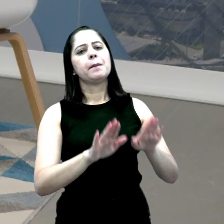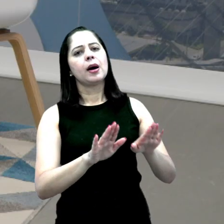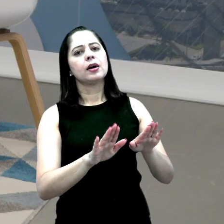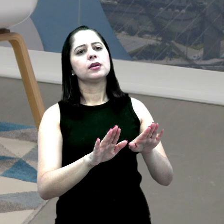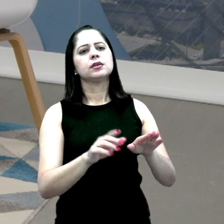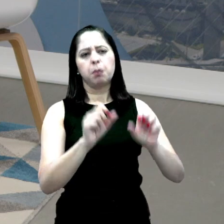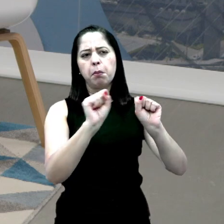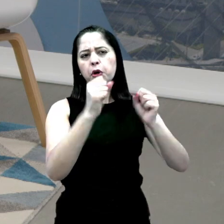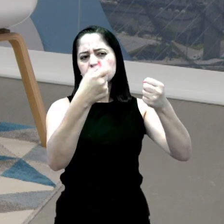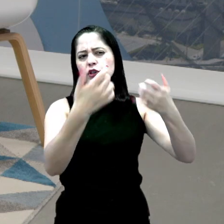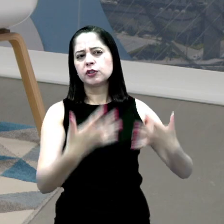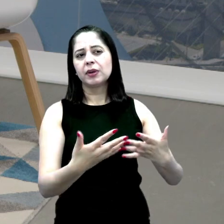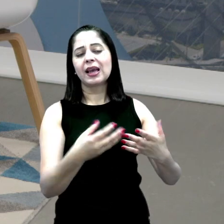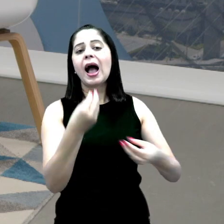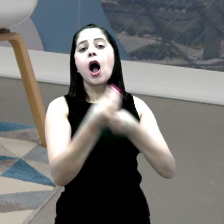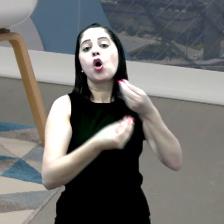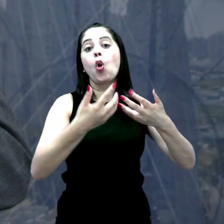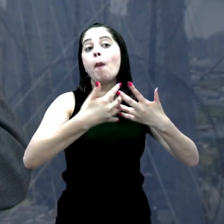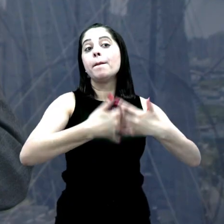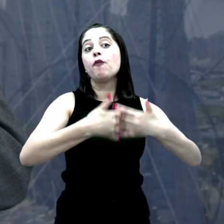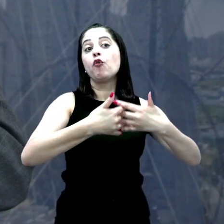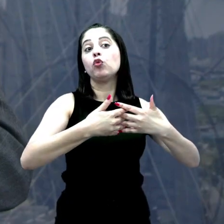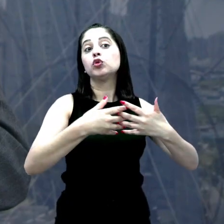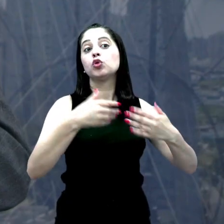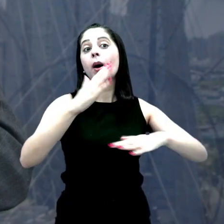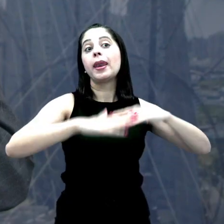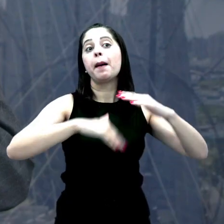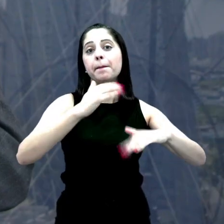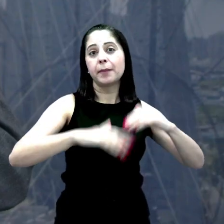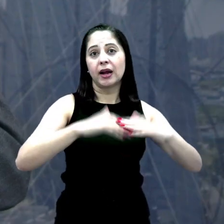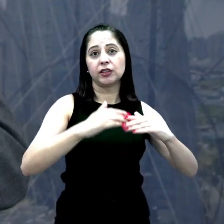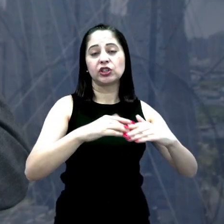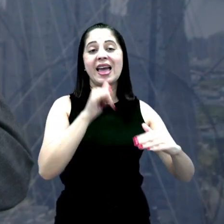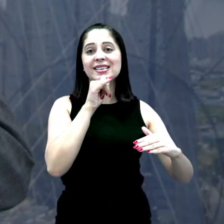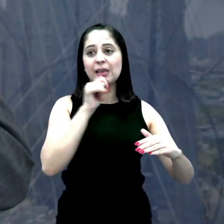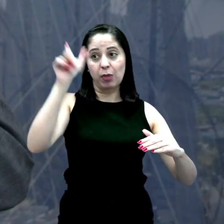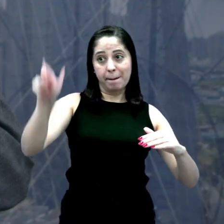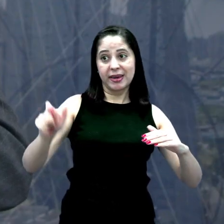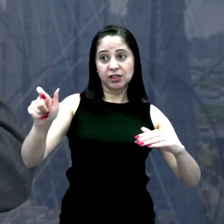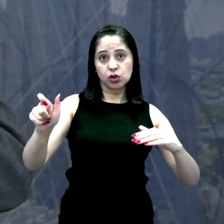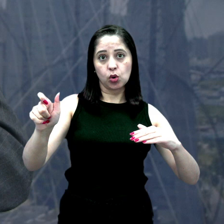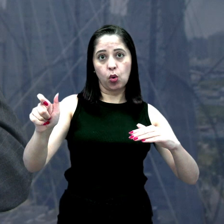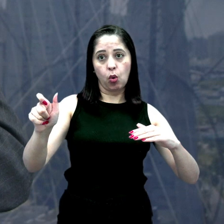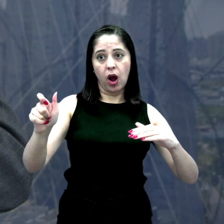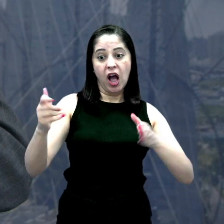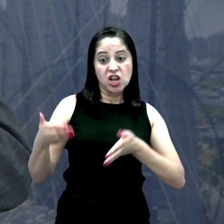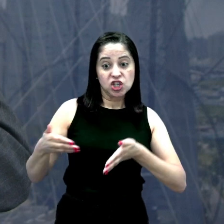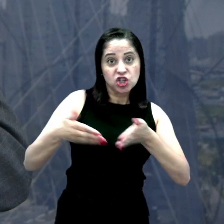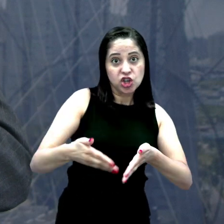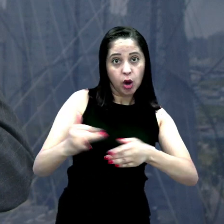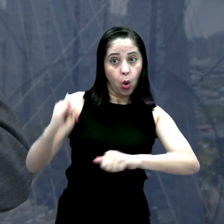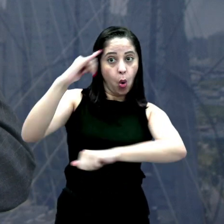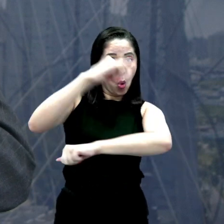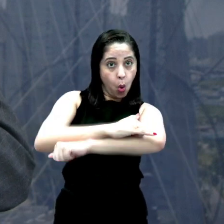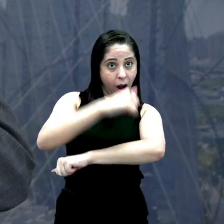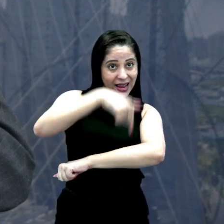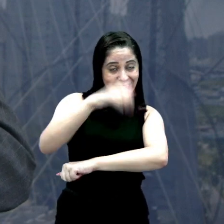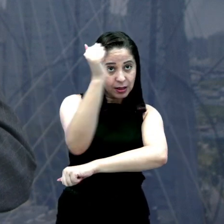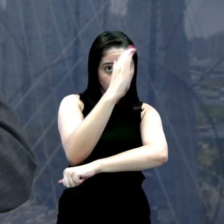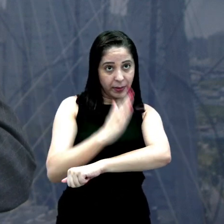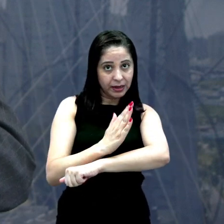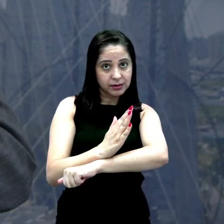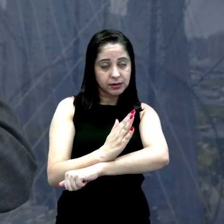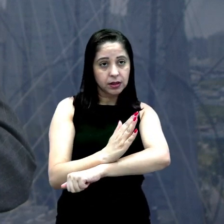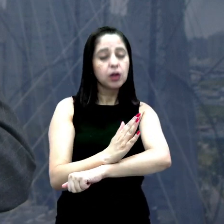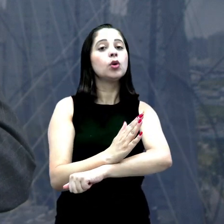da Polícia Federal estão nos aeroportos e nos portos. Tem muita gente que chega em porto. A gente aqui em São Sebastião, várias vezes, navios de